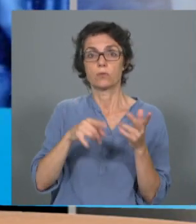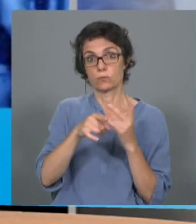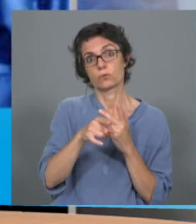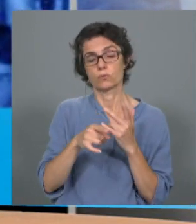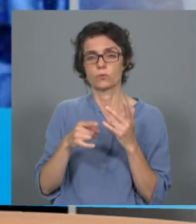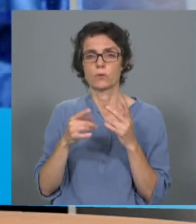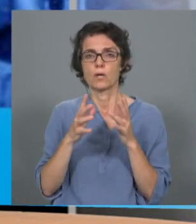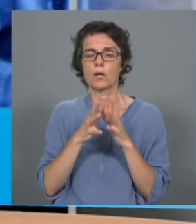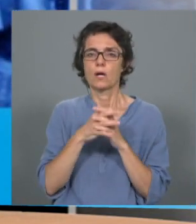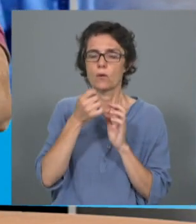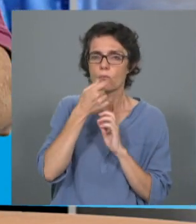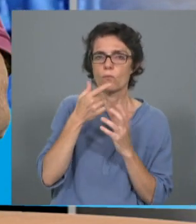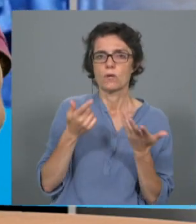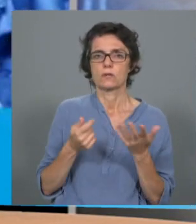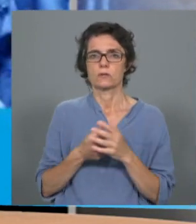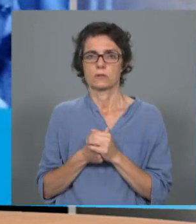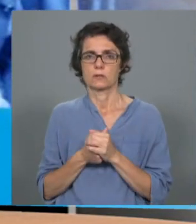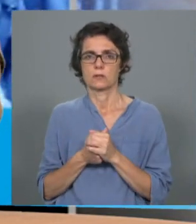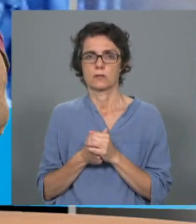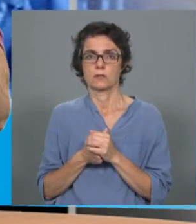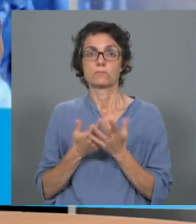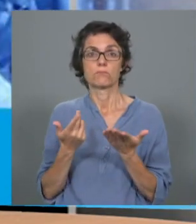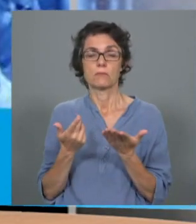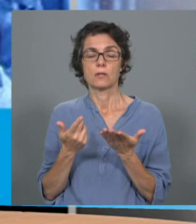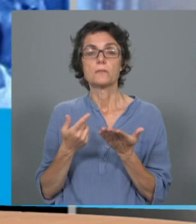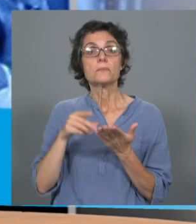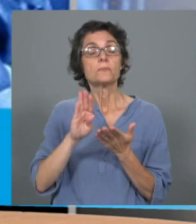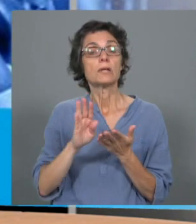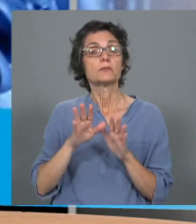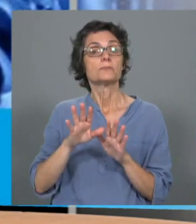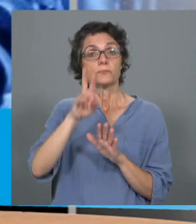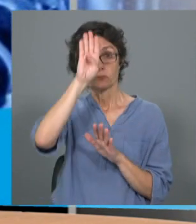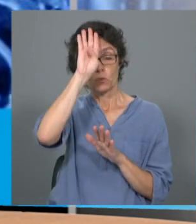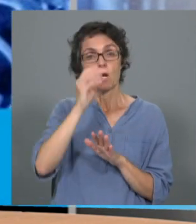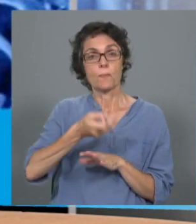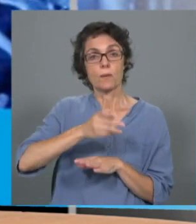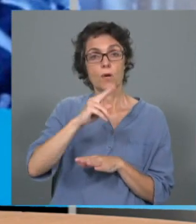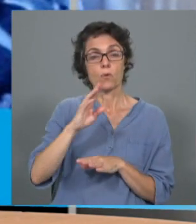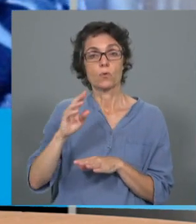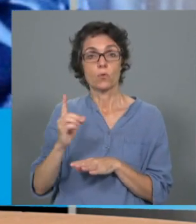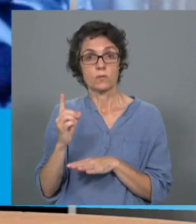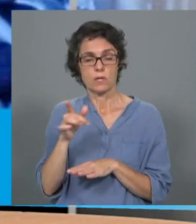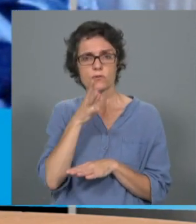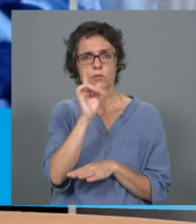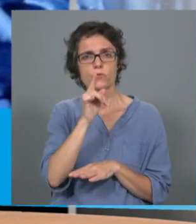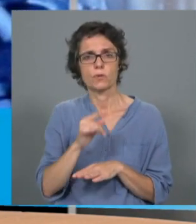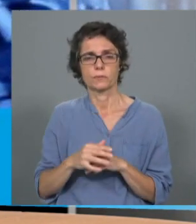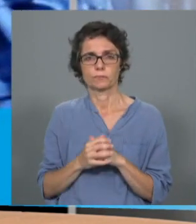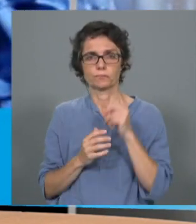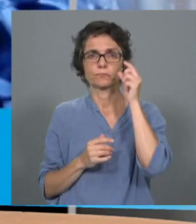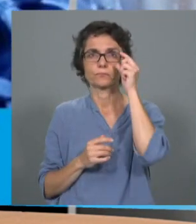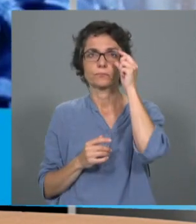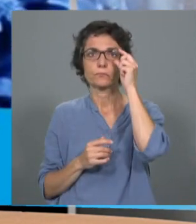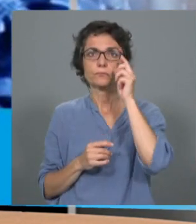Francisco também, na Evangelii Gaudium, disse coisas maravilhosas sobre a Eucaristia. Mas o Papa Paulo VI disse sobre